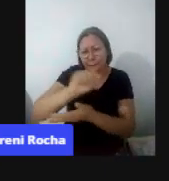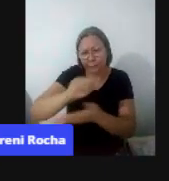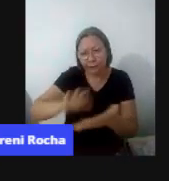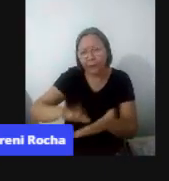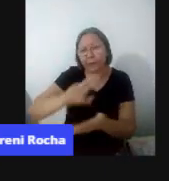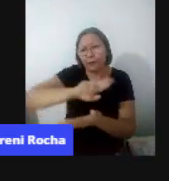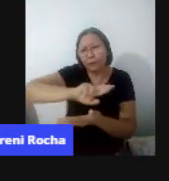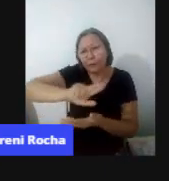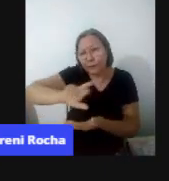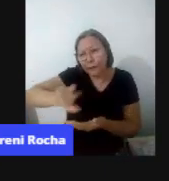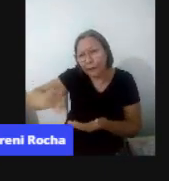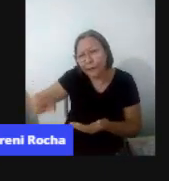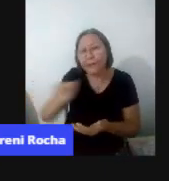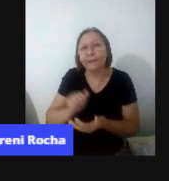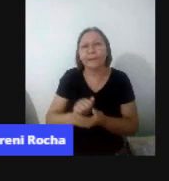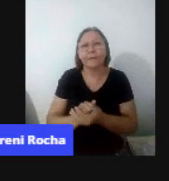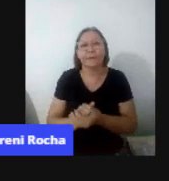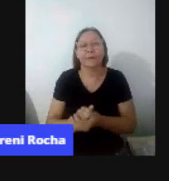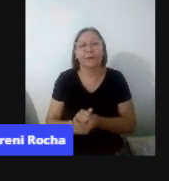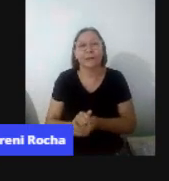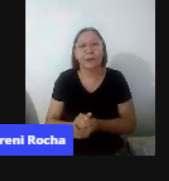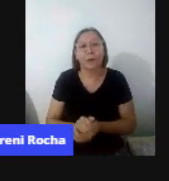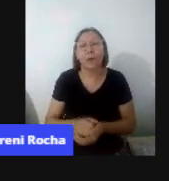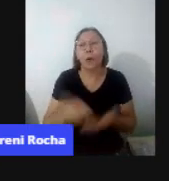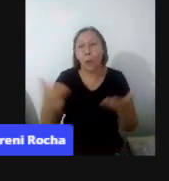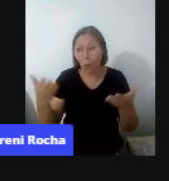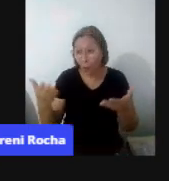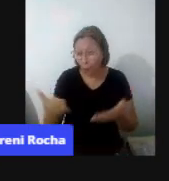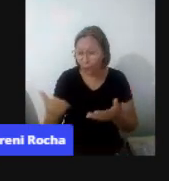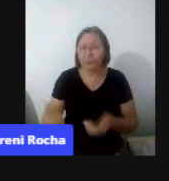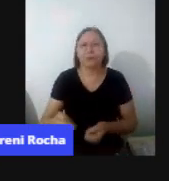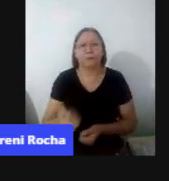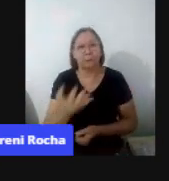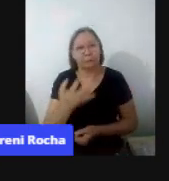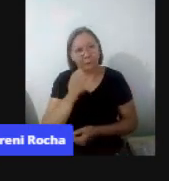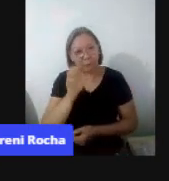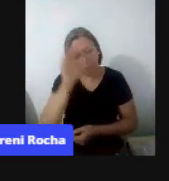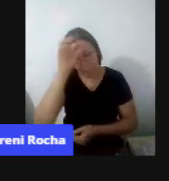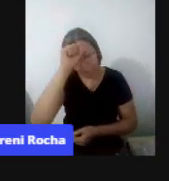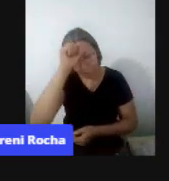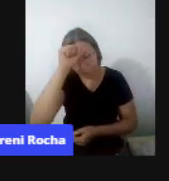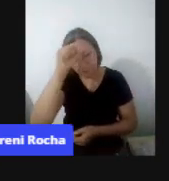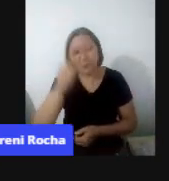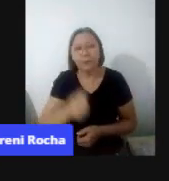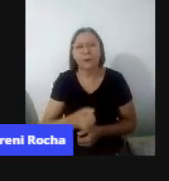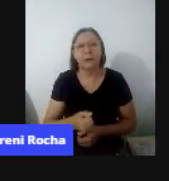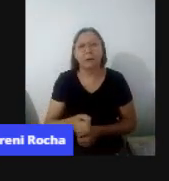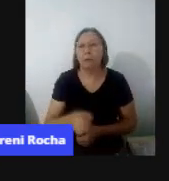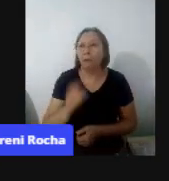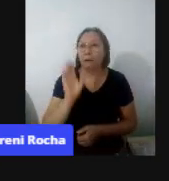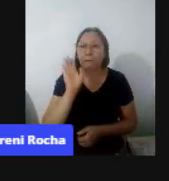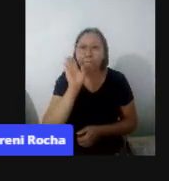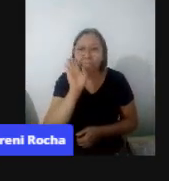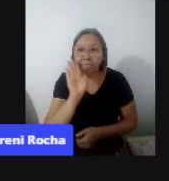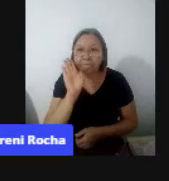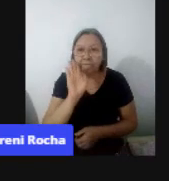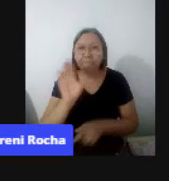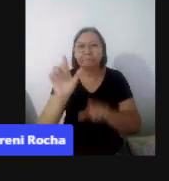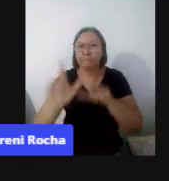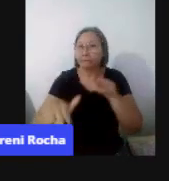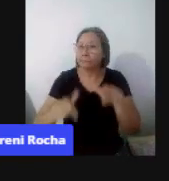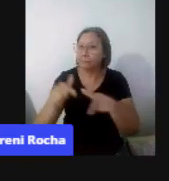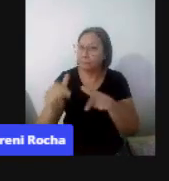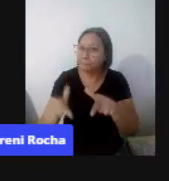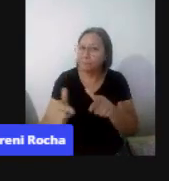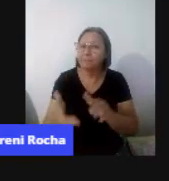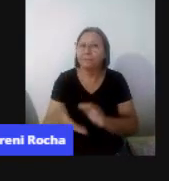pensa, nossa, hoje eu aprendi com esse meu colega. Ele, olha, que trabalho legal. E eu vou falar um negócio para vocês,